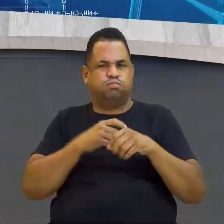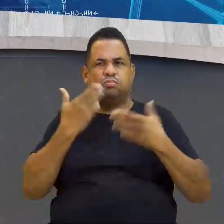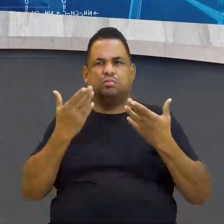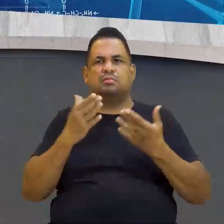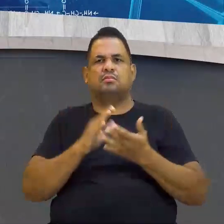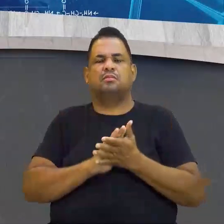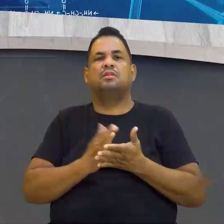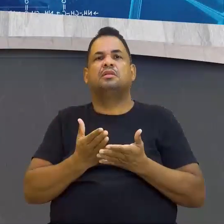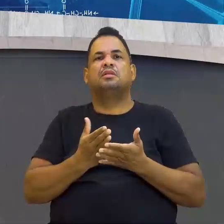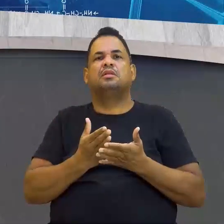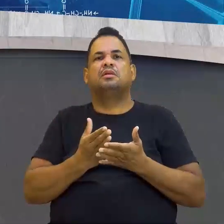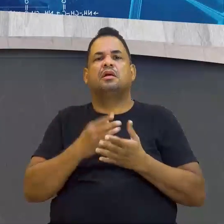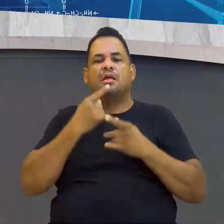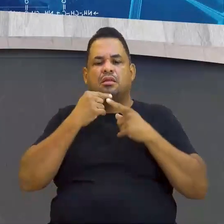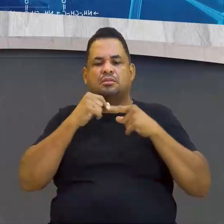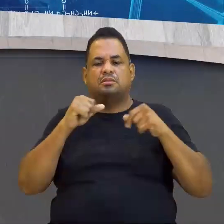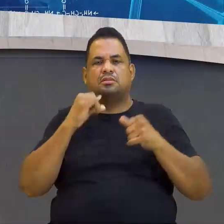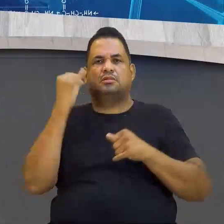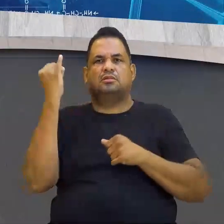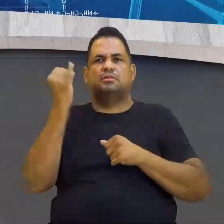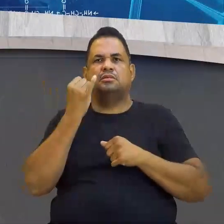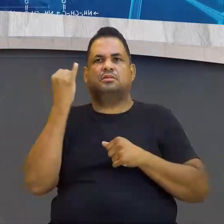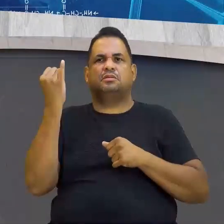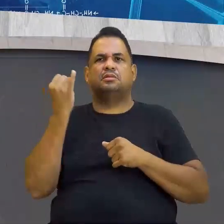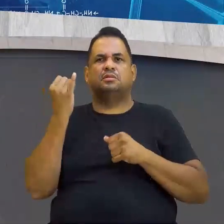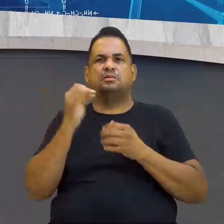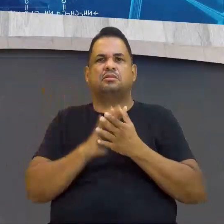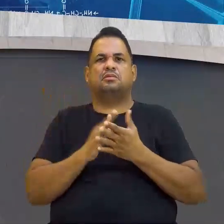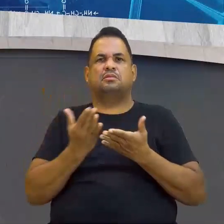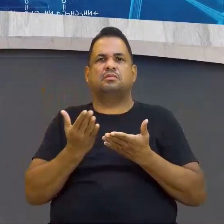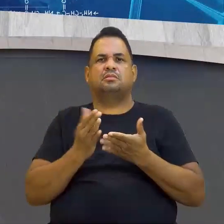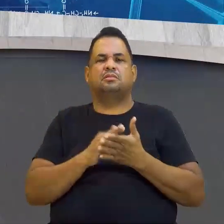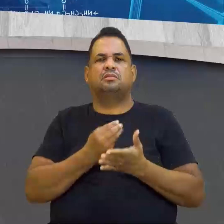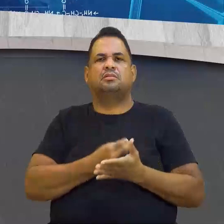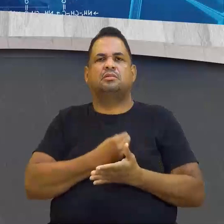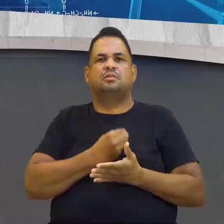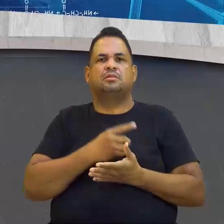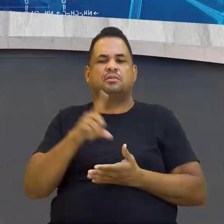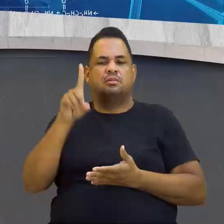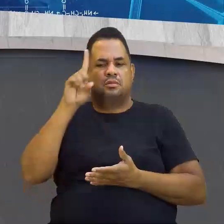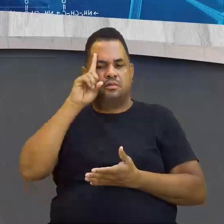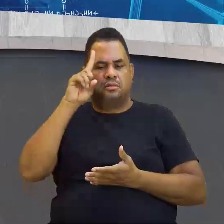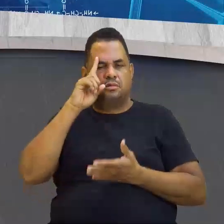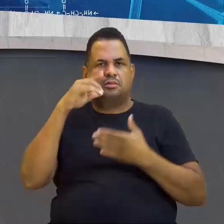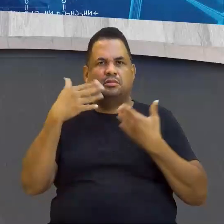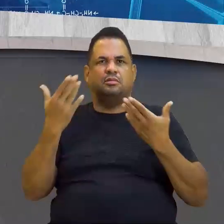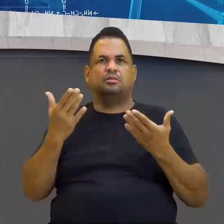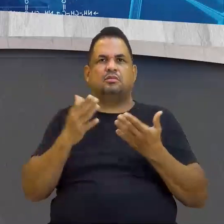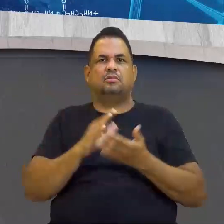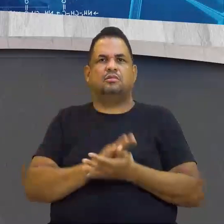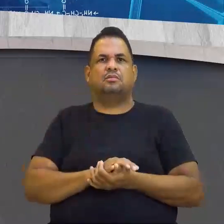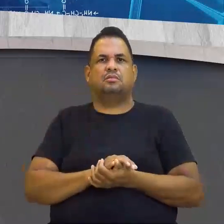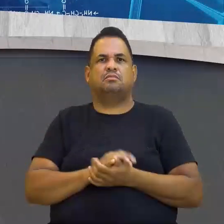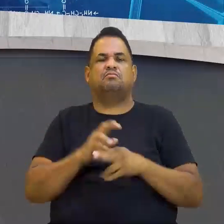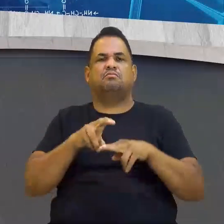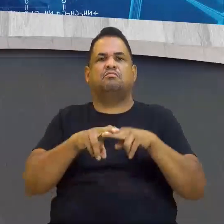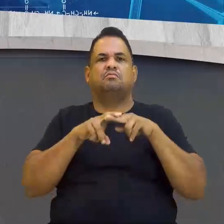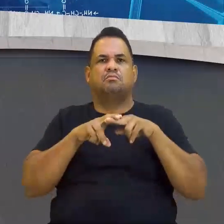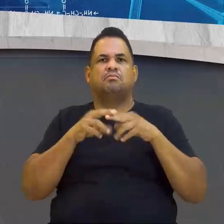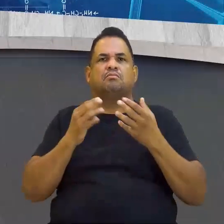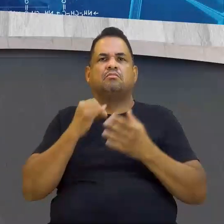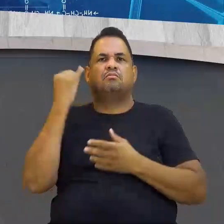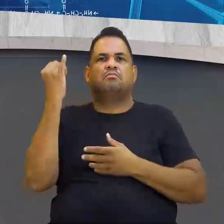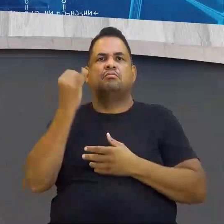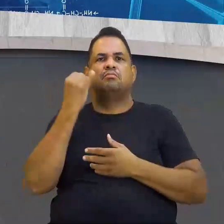são muito importantes e eles estão muito presentes no nosso cotidiano. E aí, por isso, a